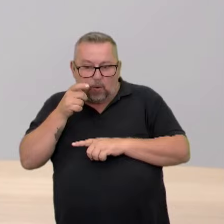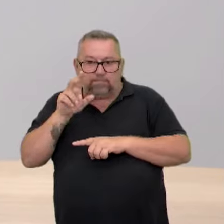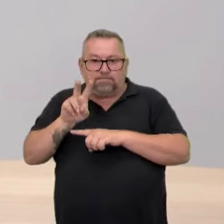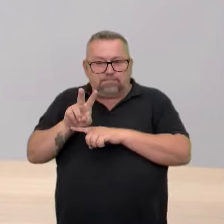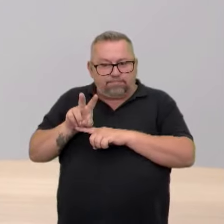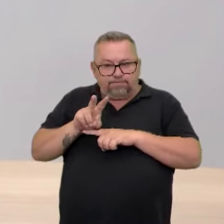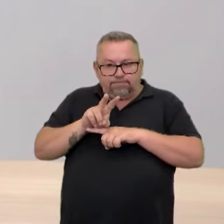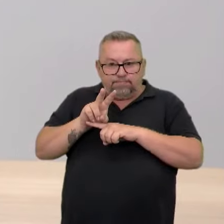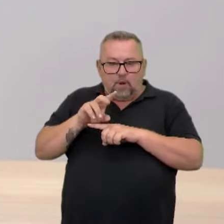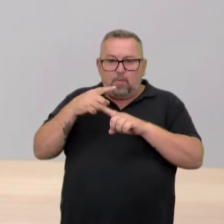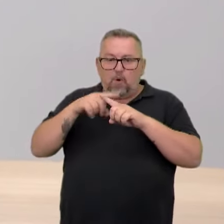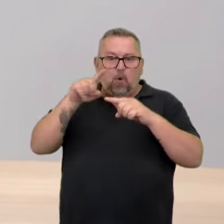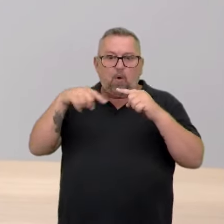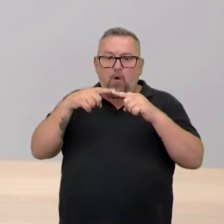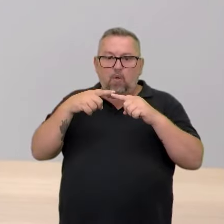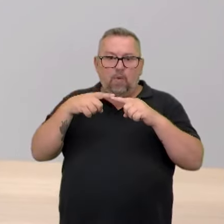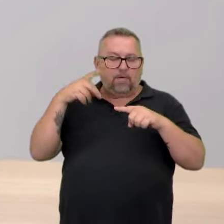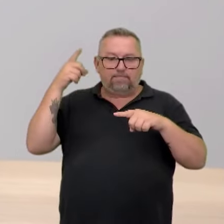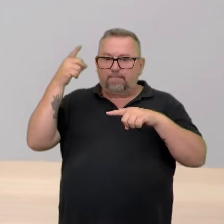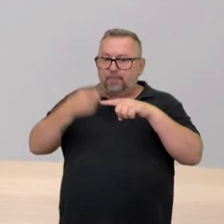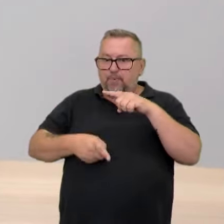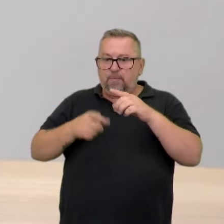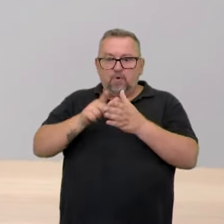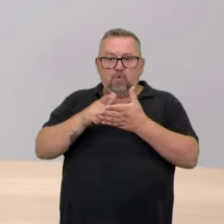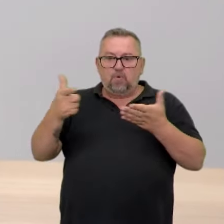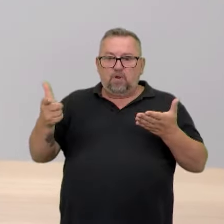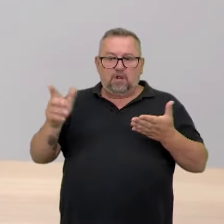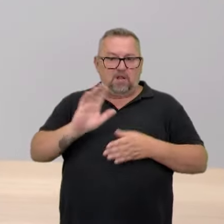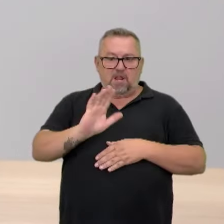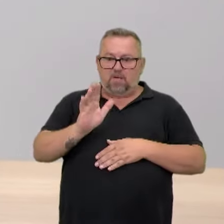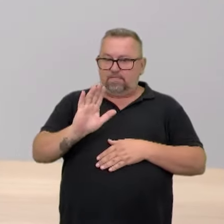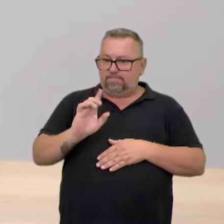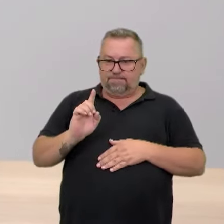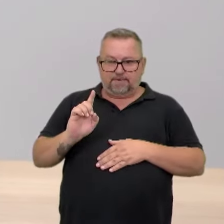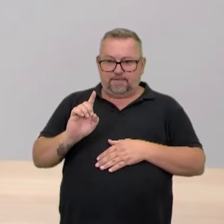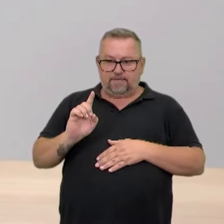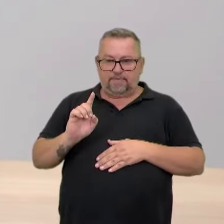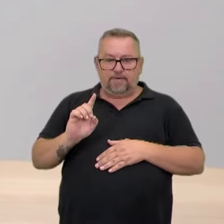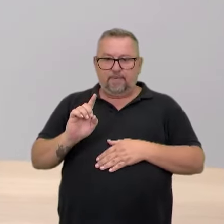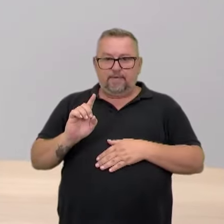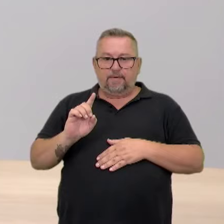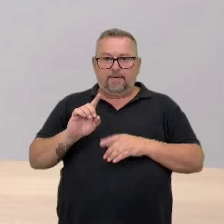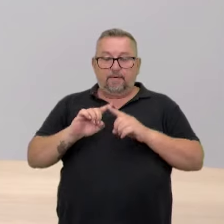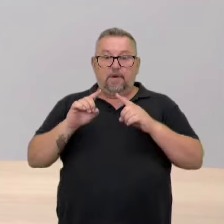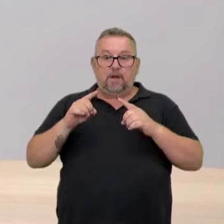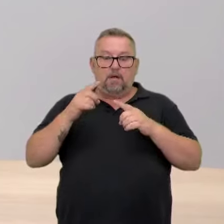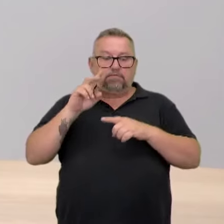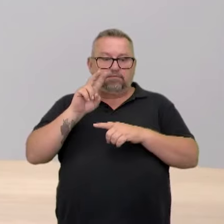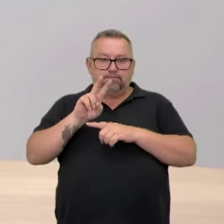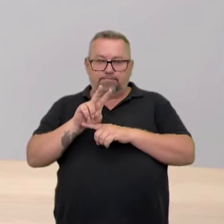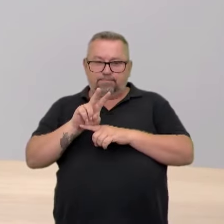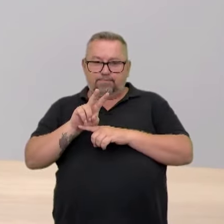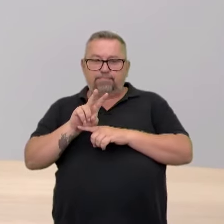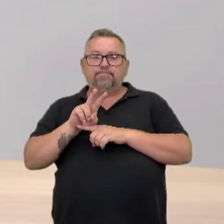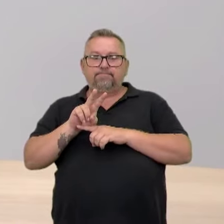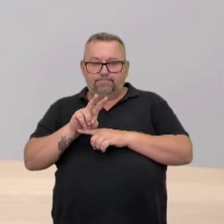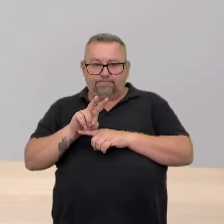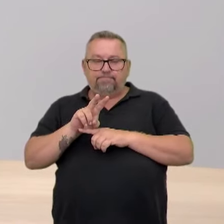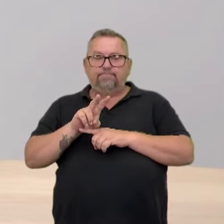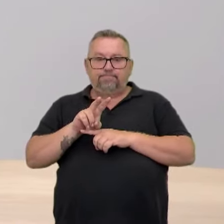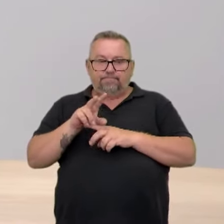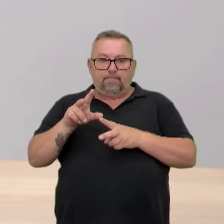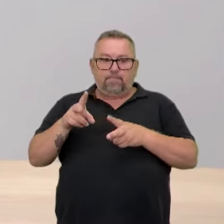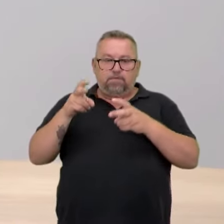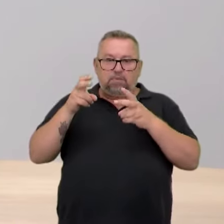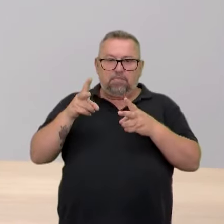censurar os jornais, ele não tem essa força, né, de lei, de poder. Na verdade, ele observa e transmite as suas percepções